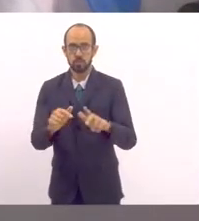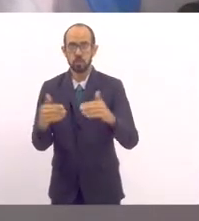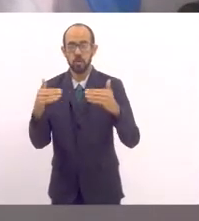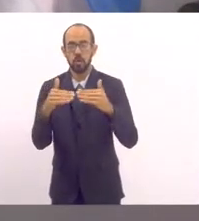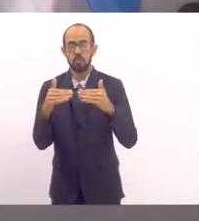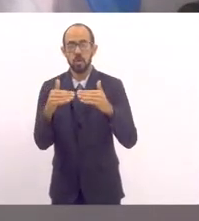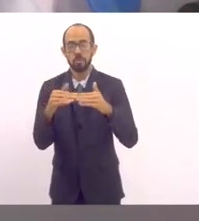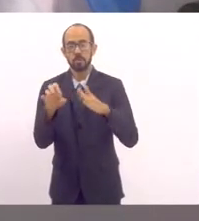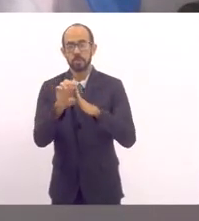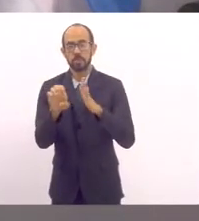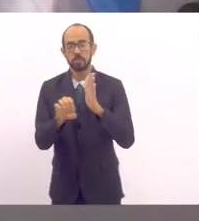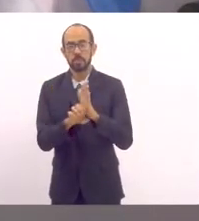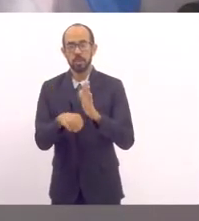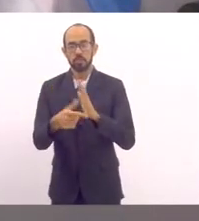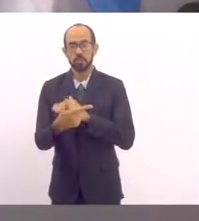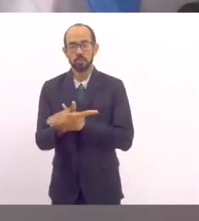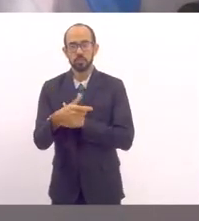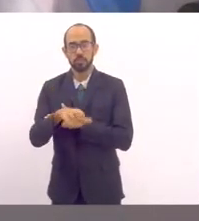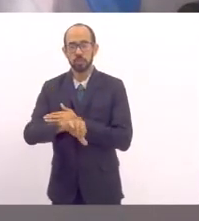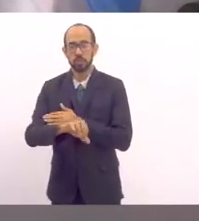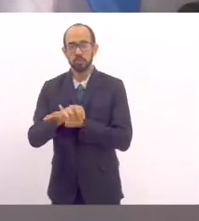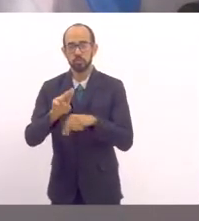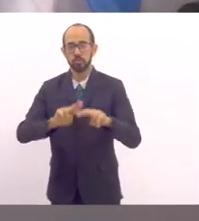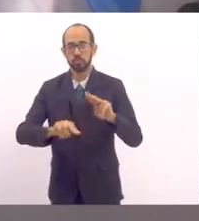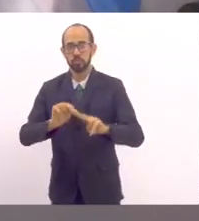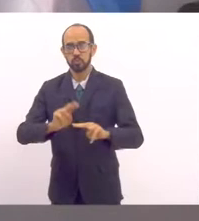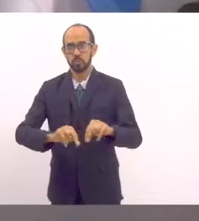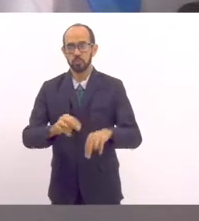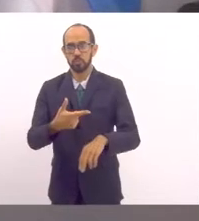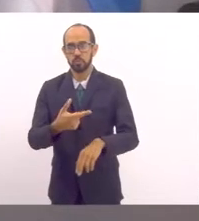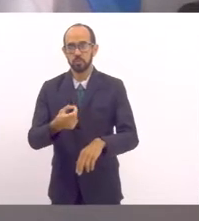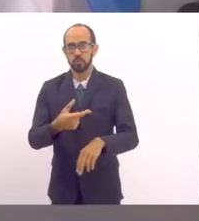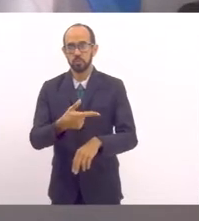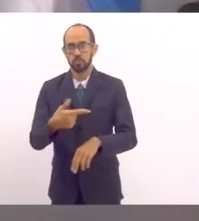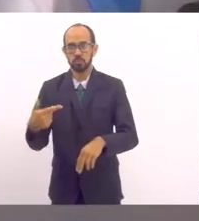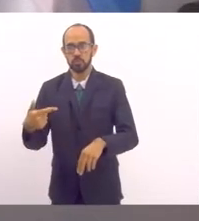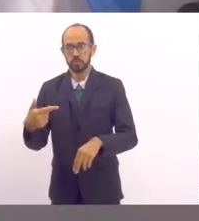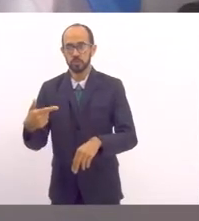dia 29 de junho de 2022.